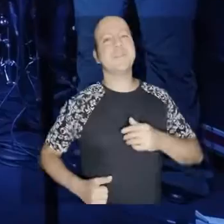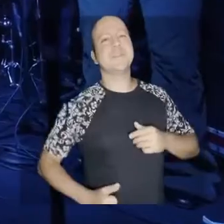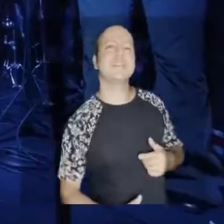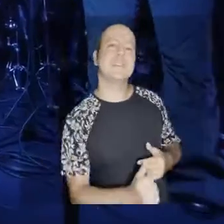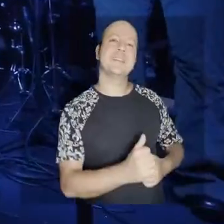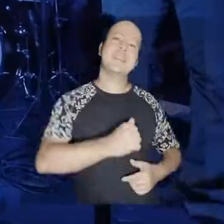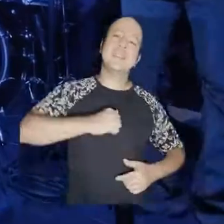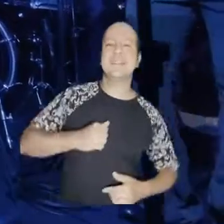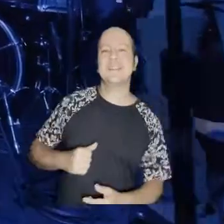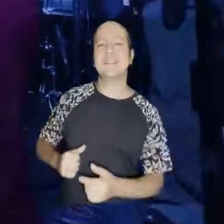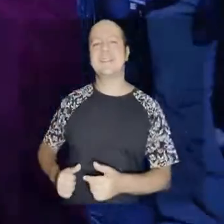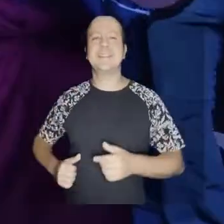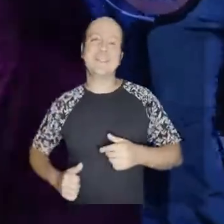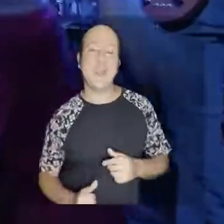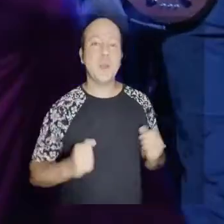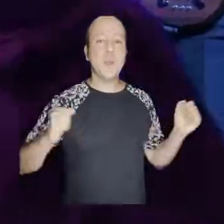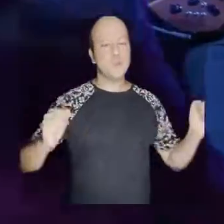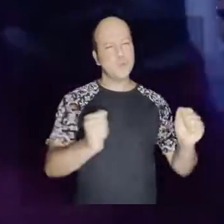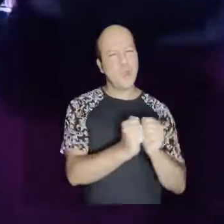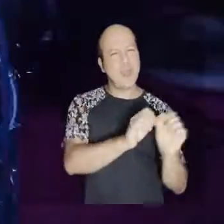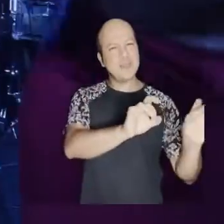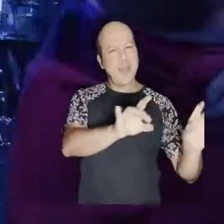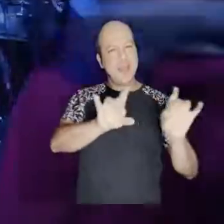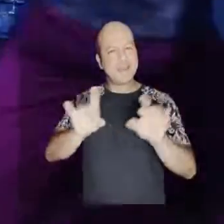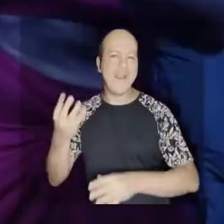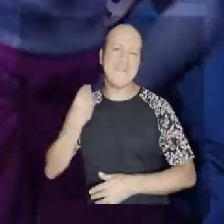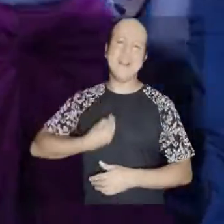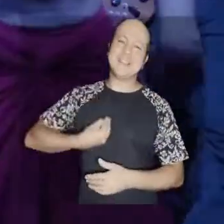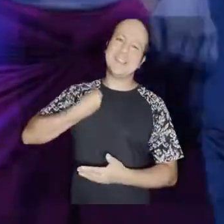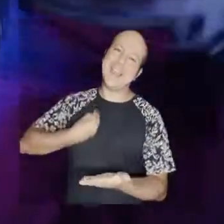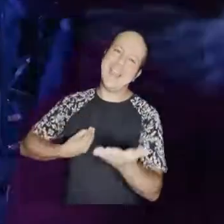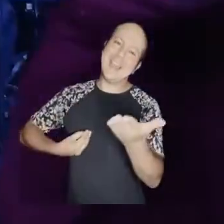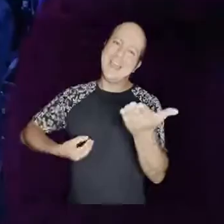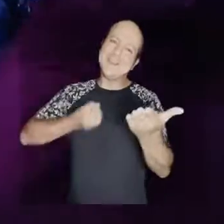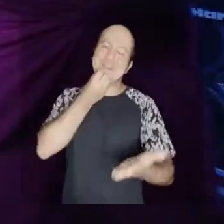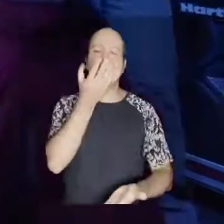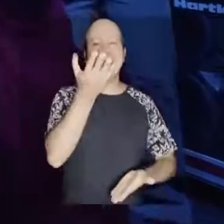Rubel, Zé Ibarra e Júlia se beijam ao mesmo tempo na boca. Júlia ri e pula.